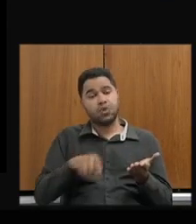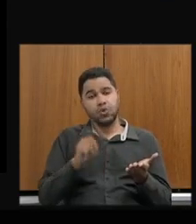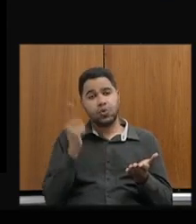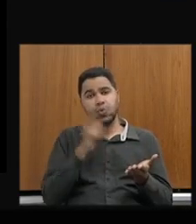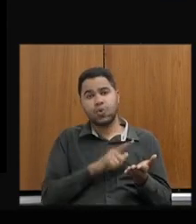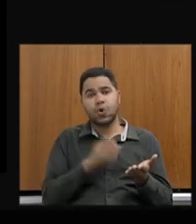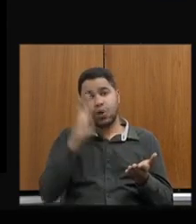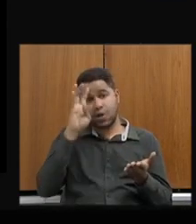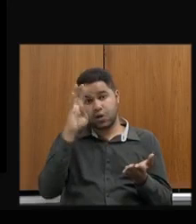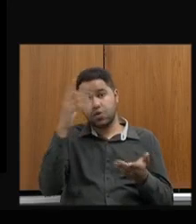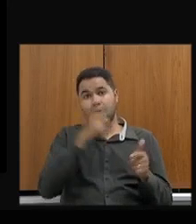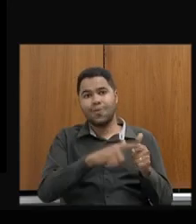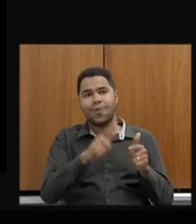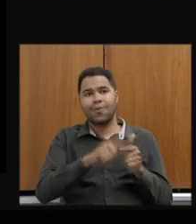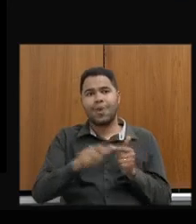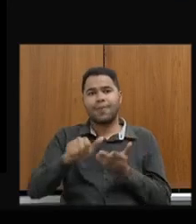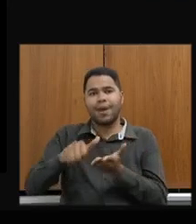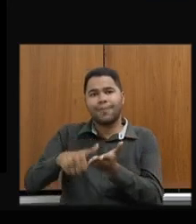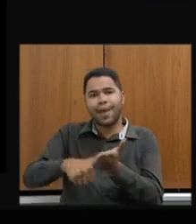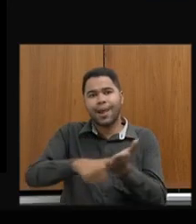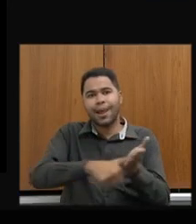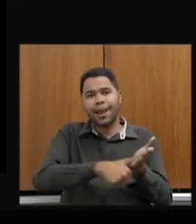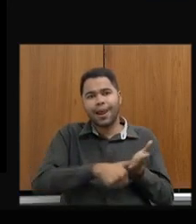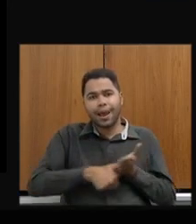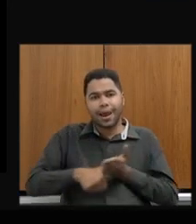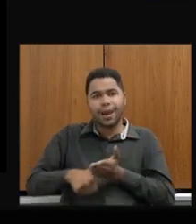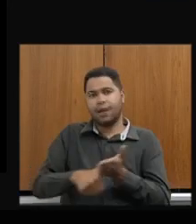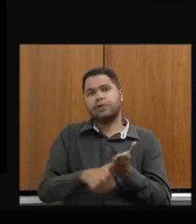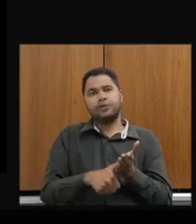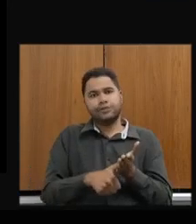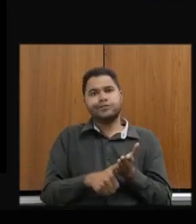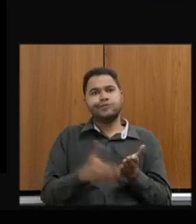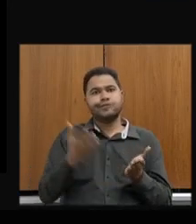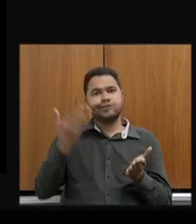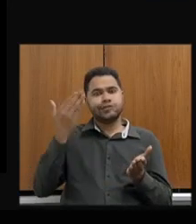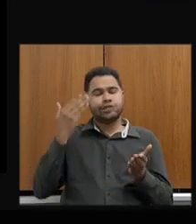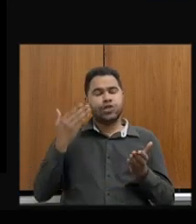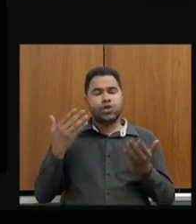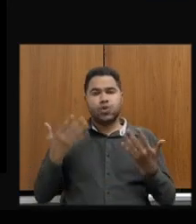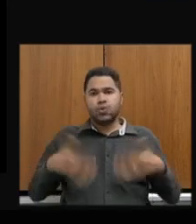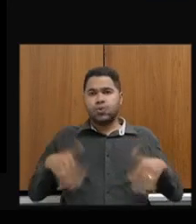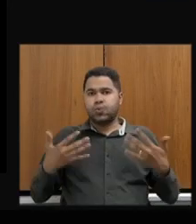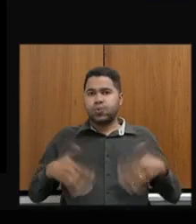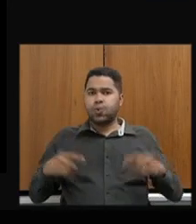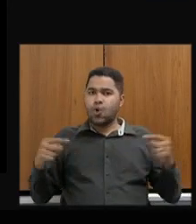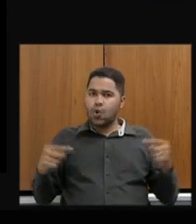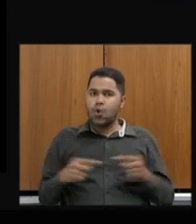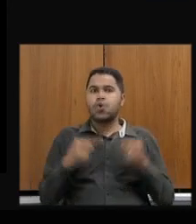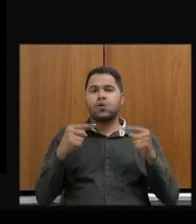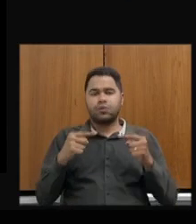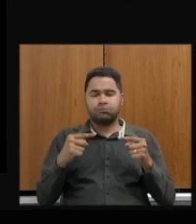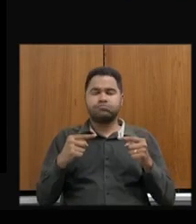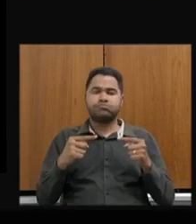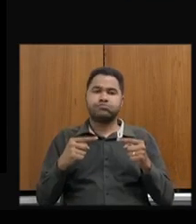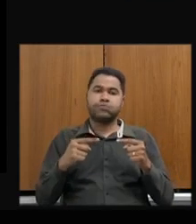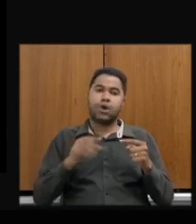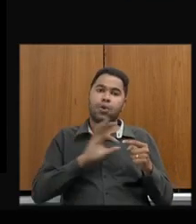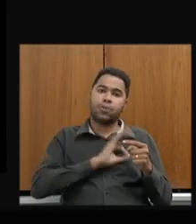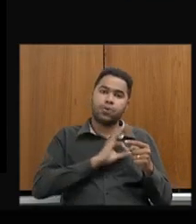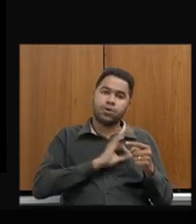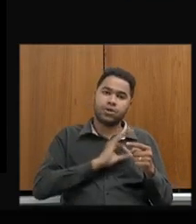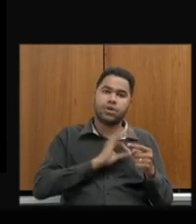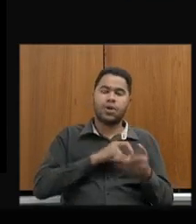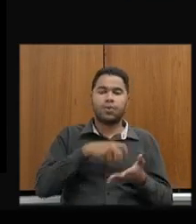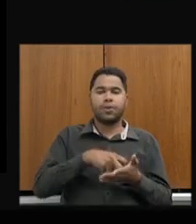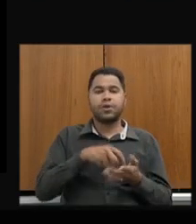resolvemos o problema da identidade que era que era que era um problema crônico com relação é tantas policiais